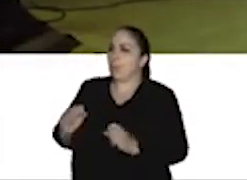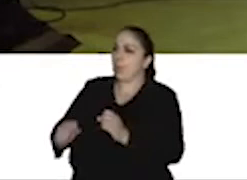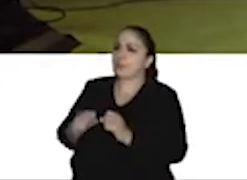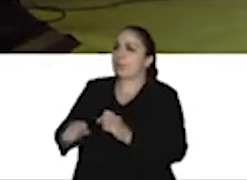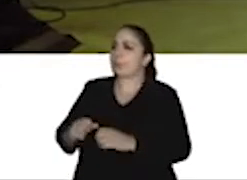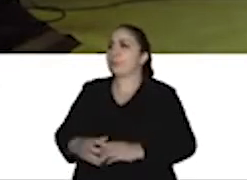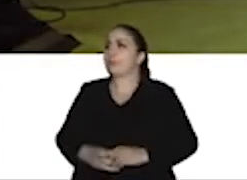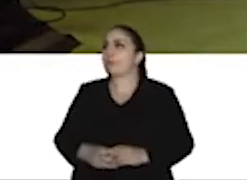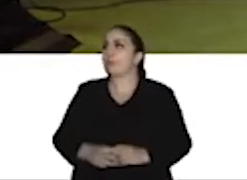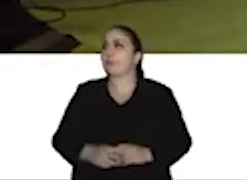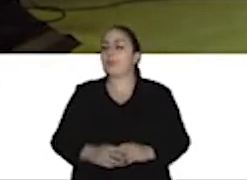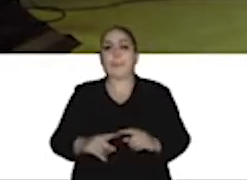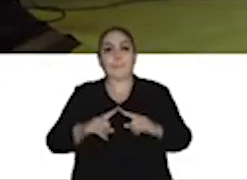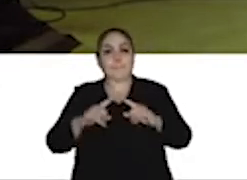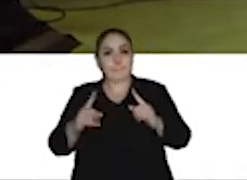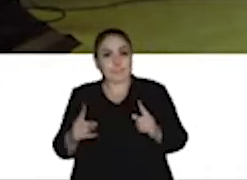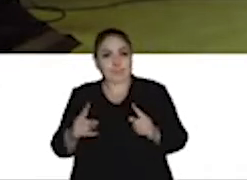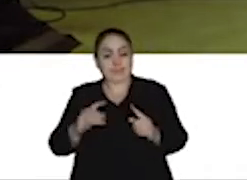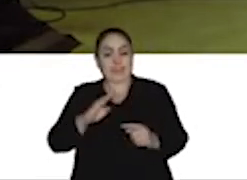ó,